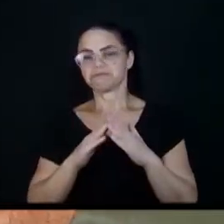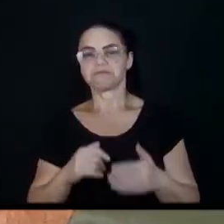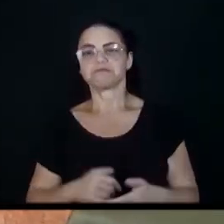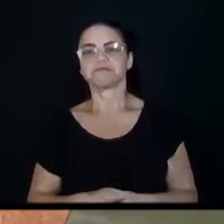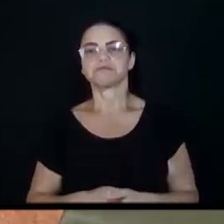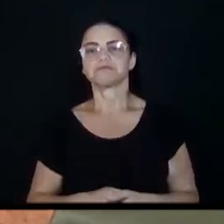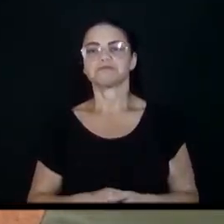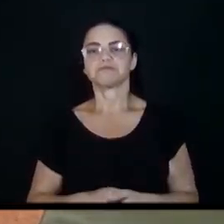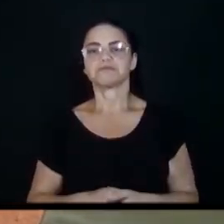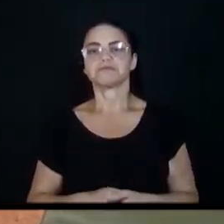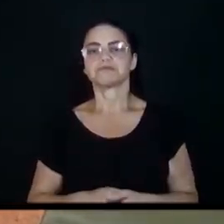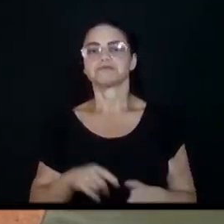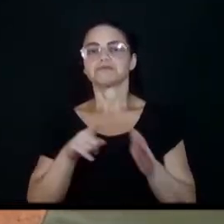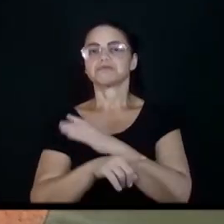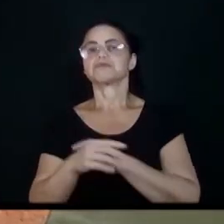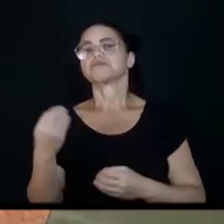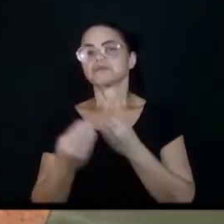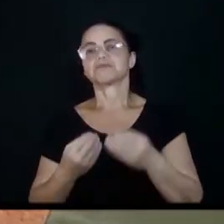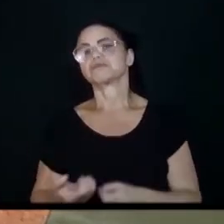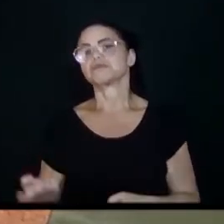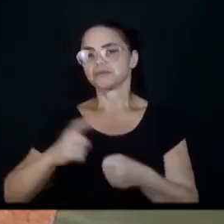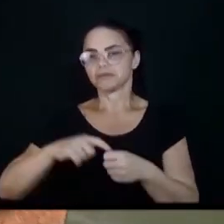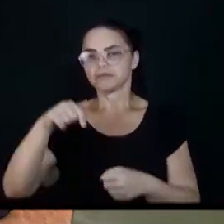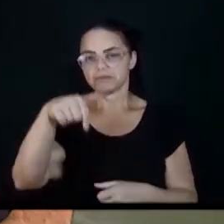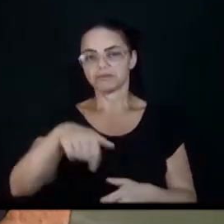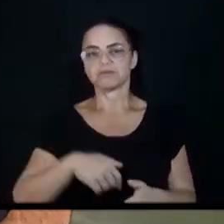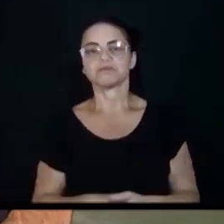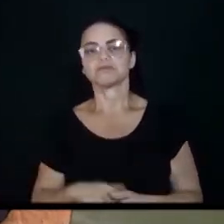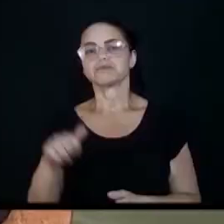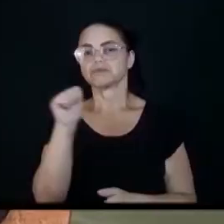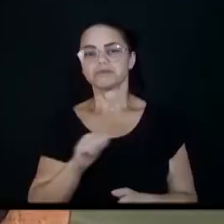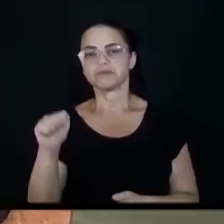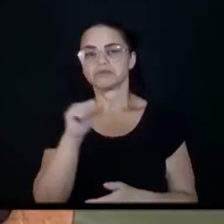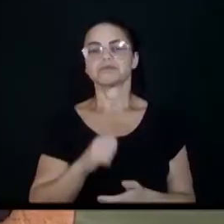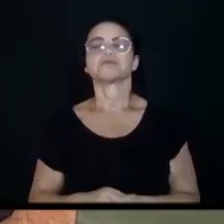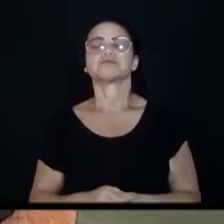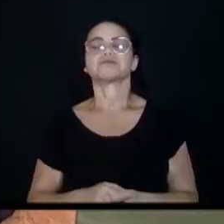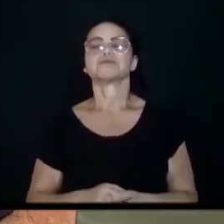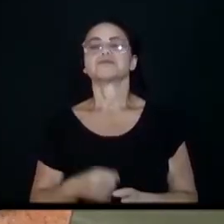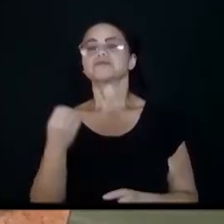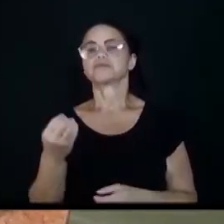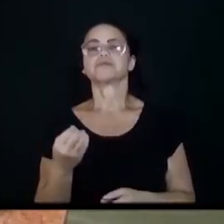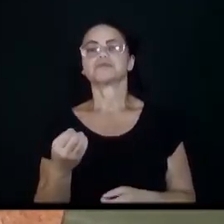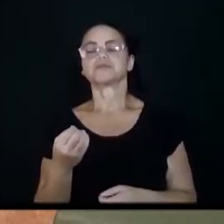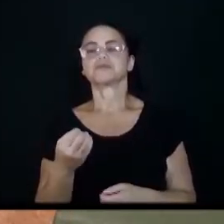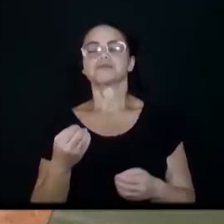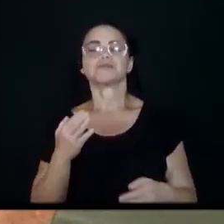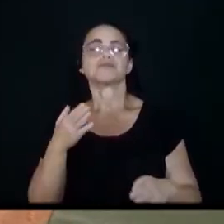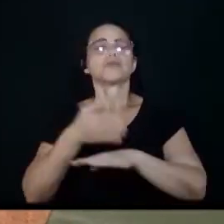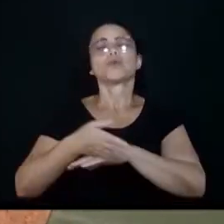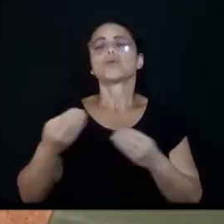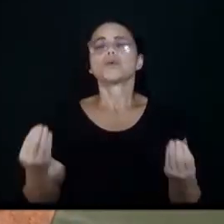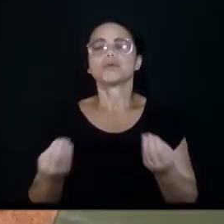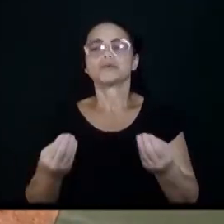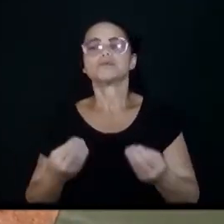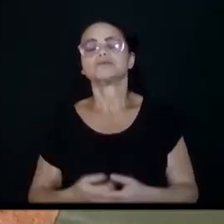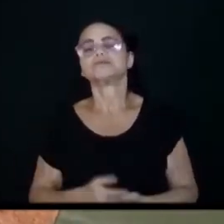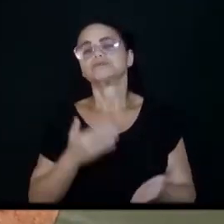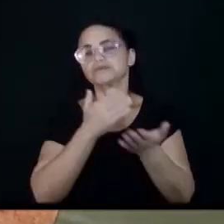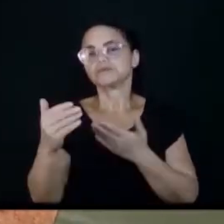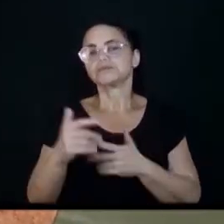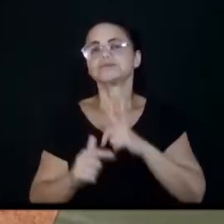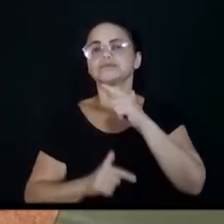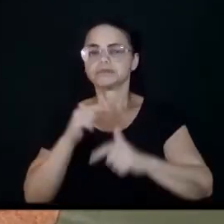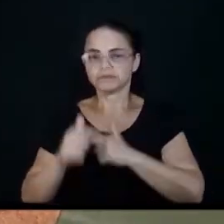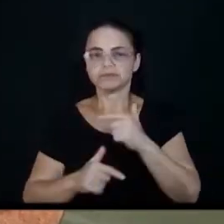você chegar até aqui na associação? Qual foi a porta de entrada, né, para iniciar esse trabalho tão